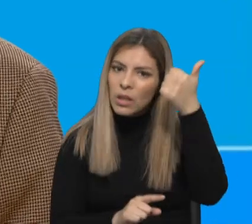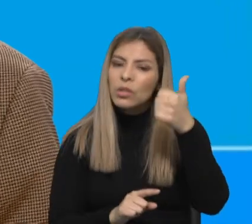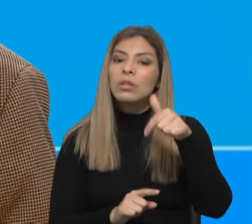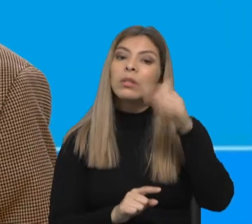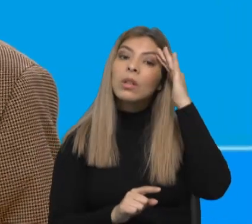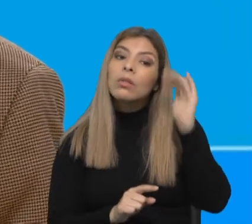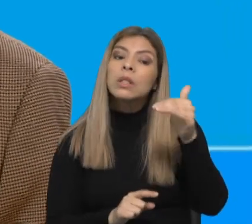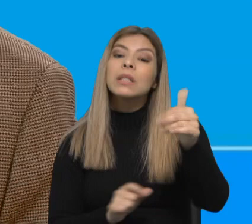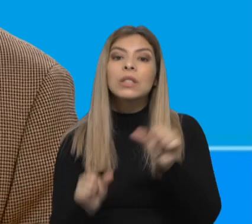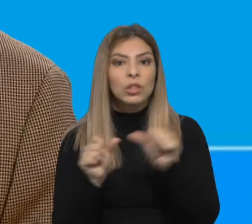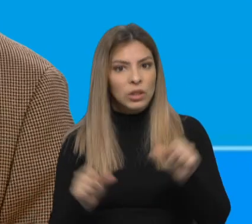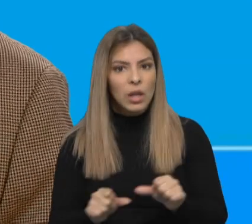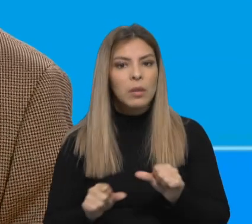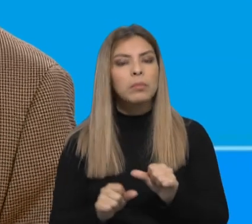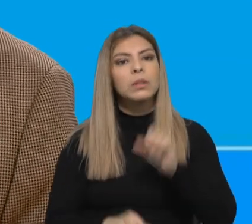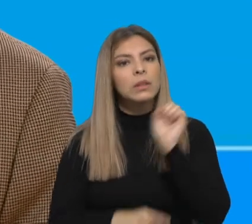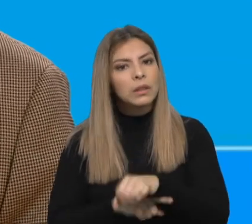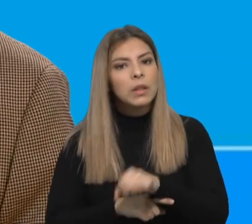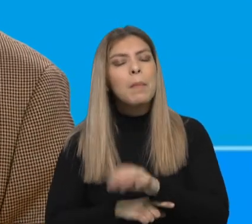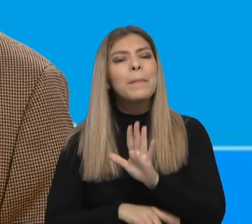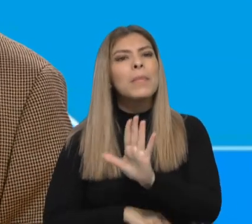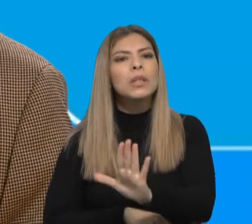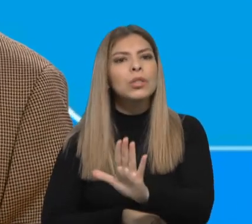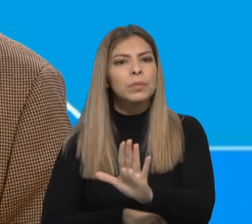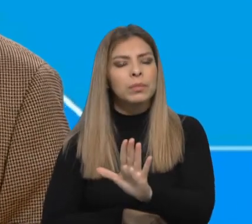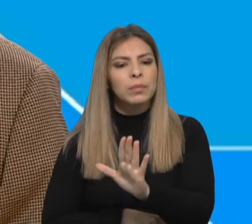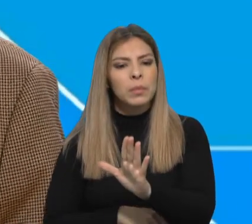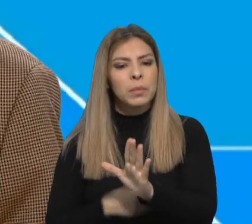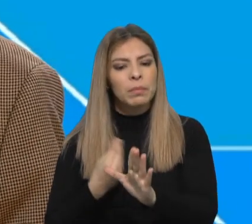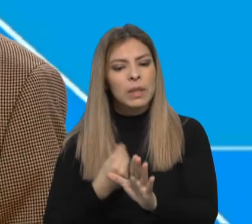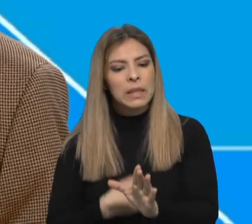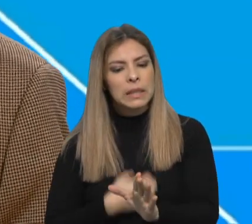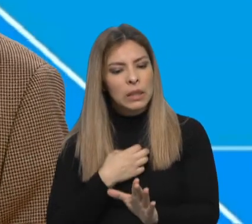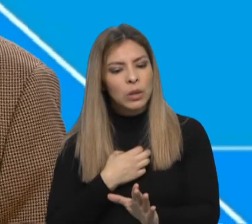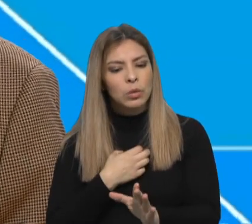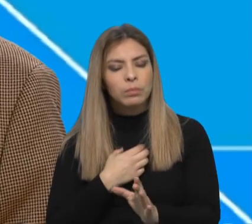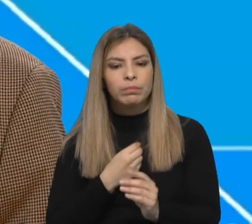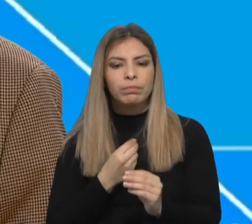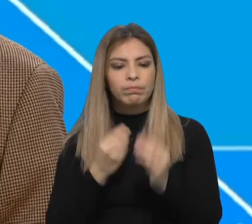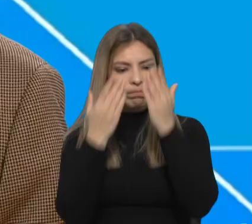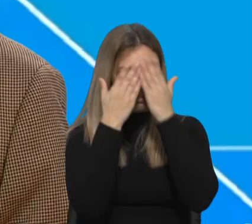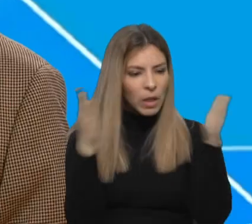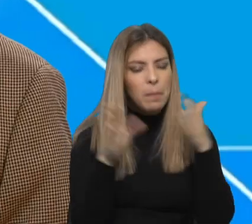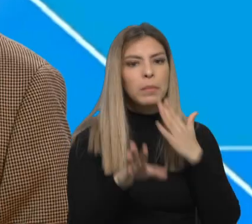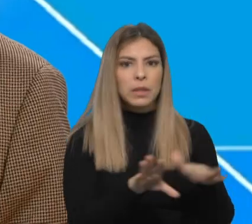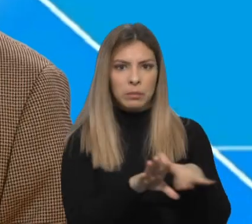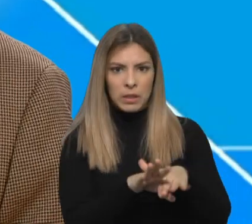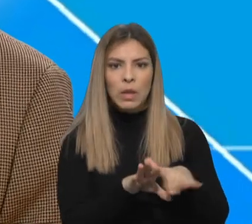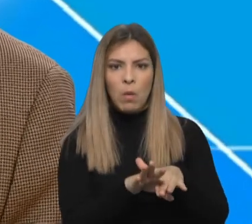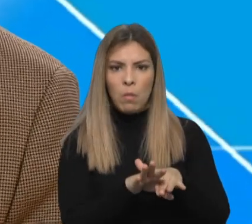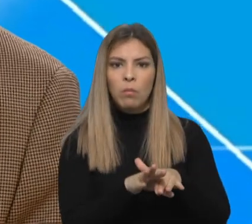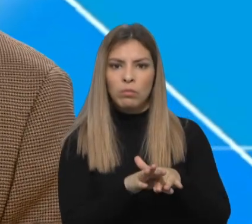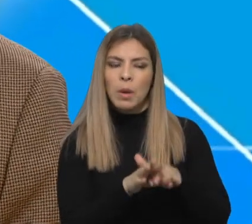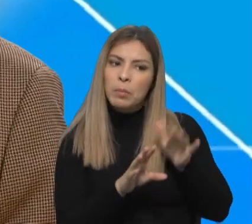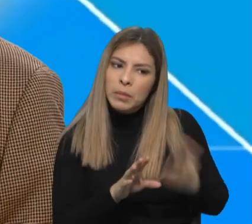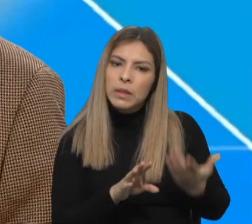no sistema. Mais do que o sistema, é na abertura e nos canais de participação. E, de facto, aí há